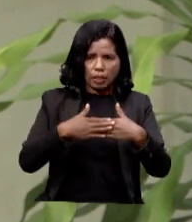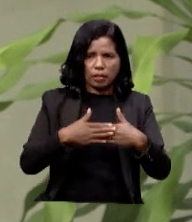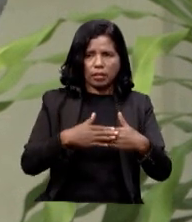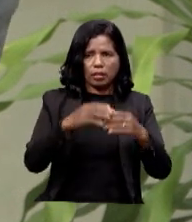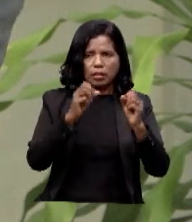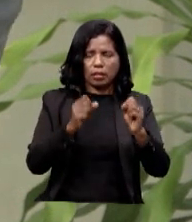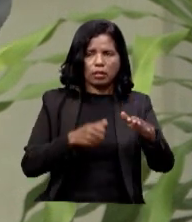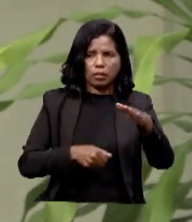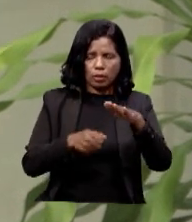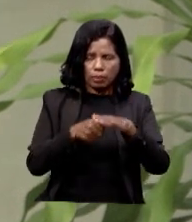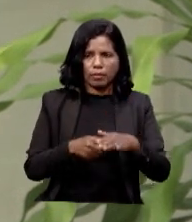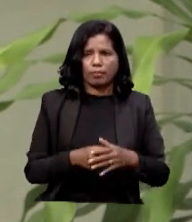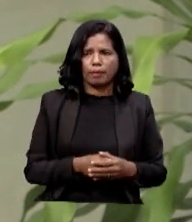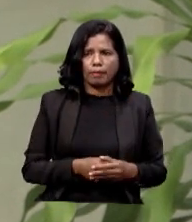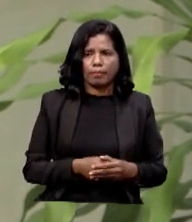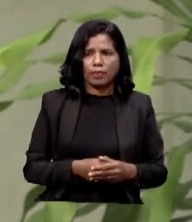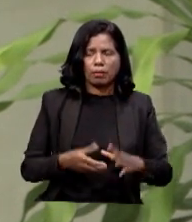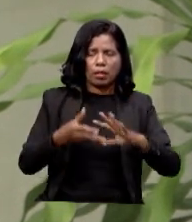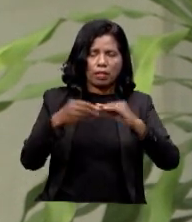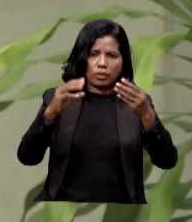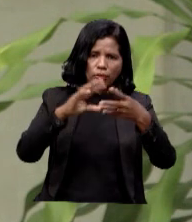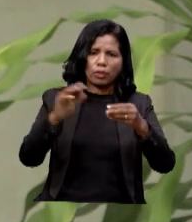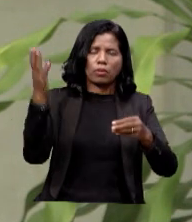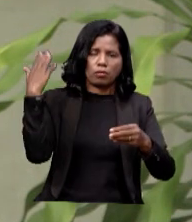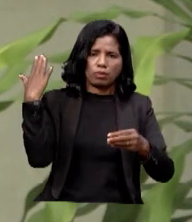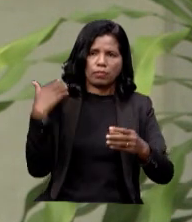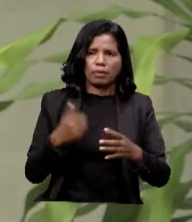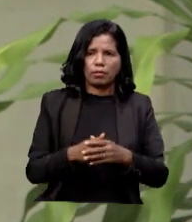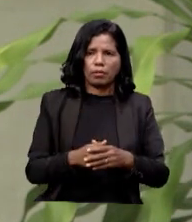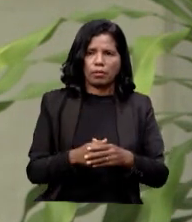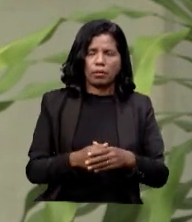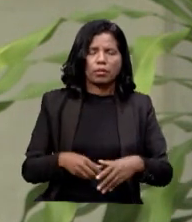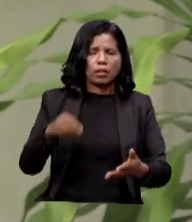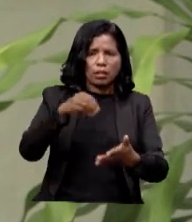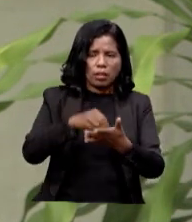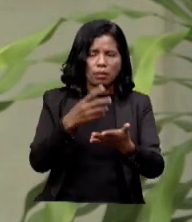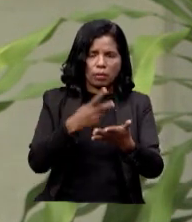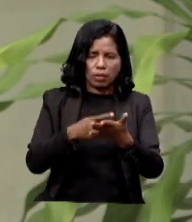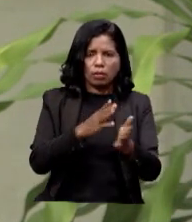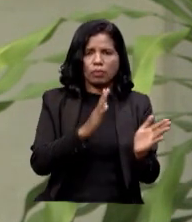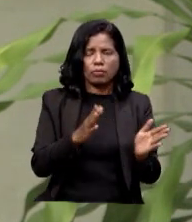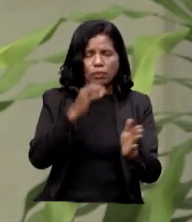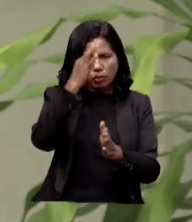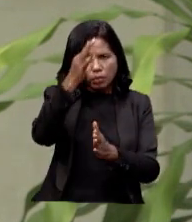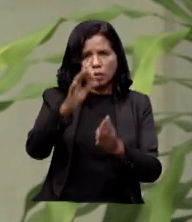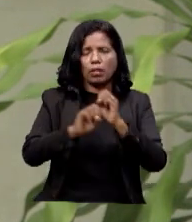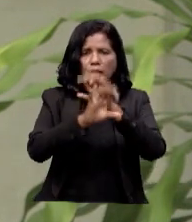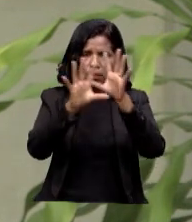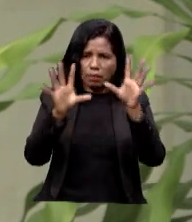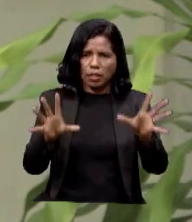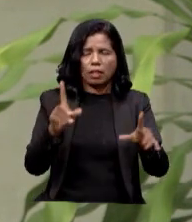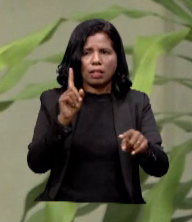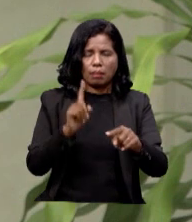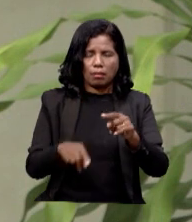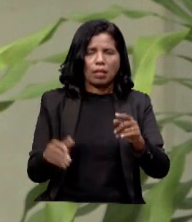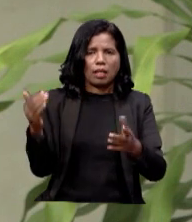helicão. Pelican vai história passada. Vou projetar o futuro da neve na vila, vou prevenir, lá vela acontece fale